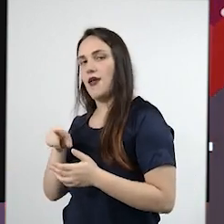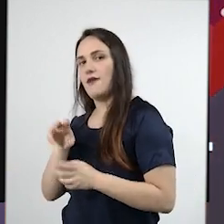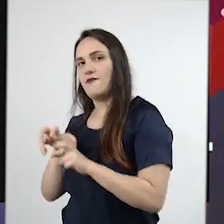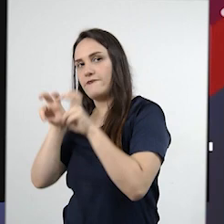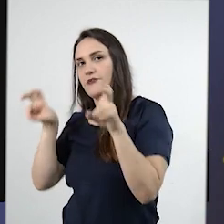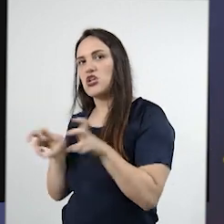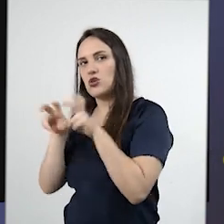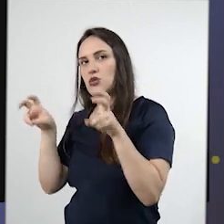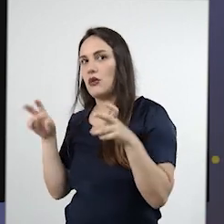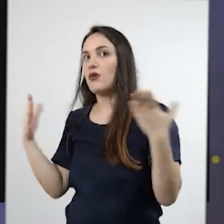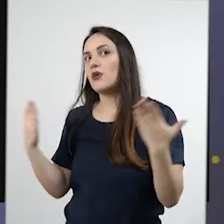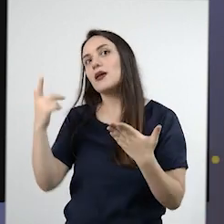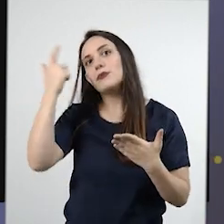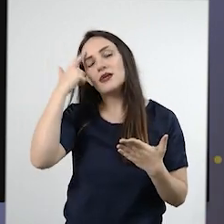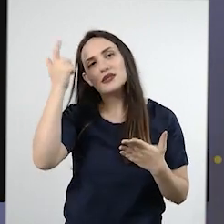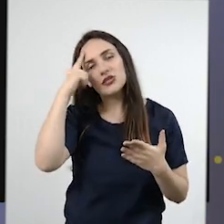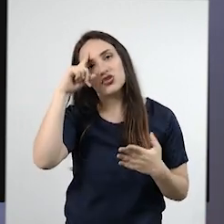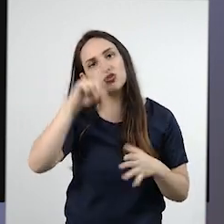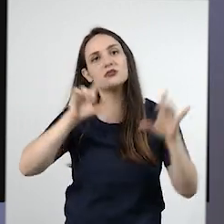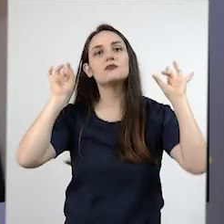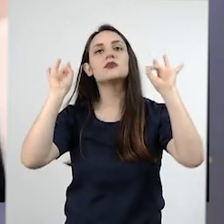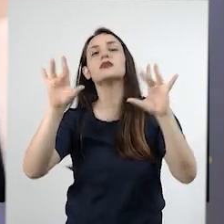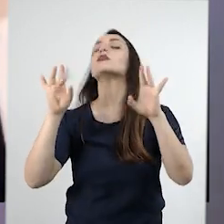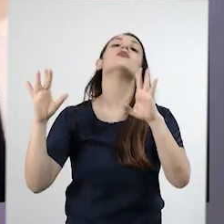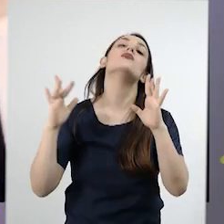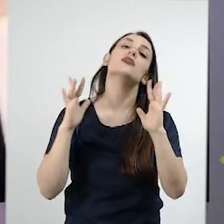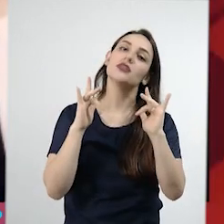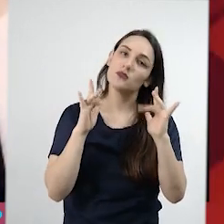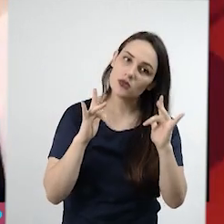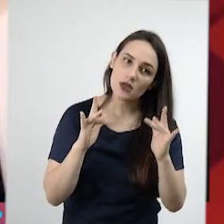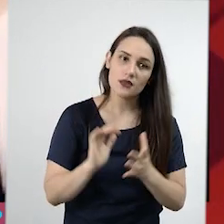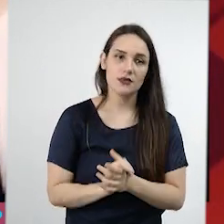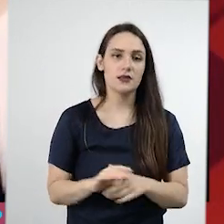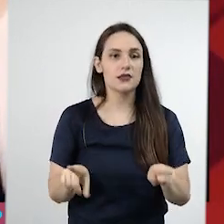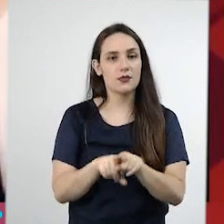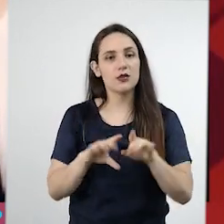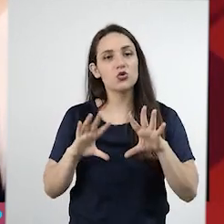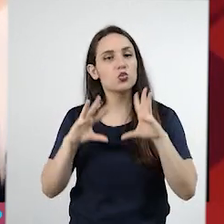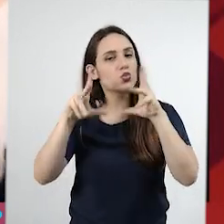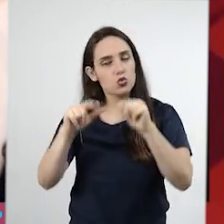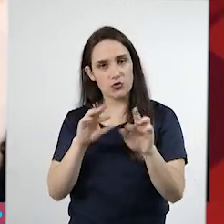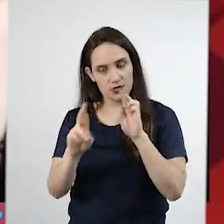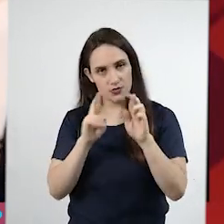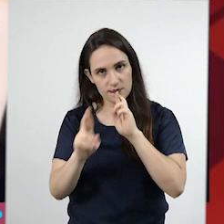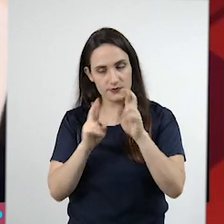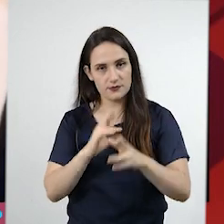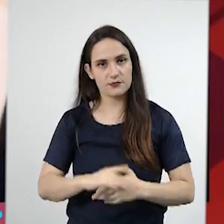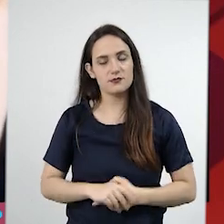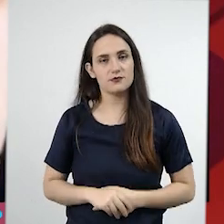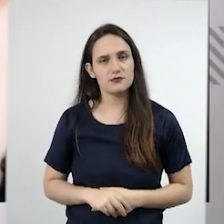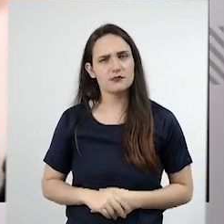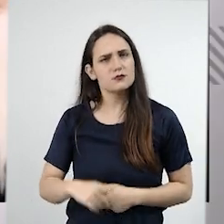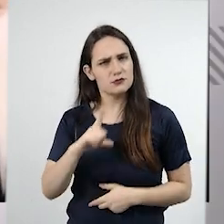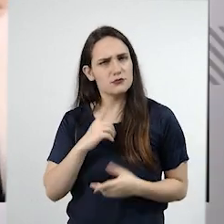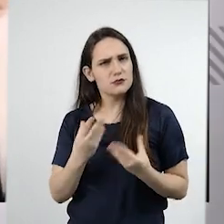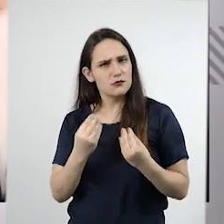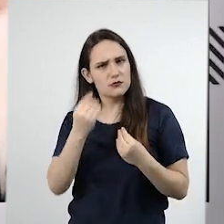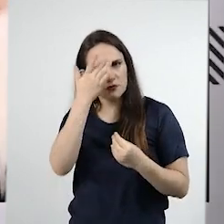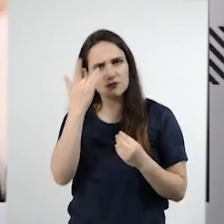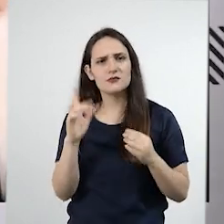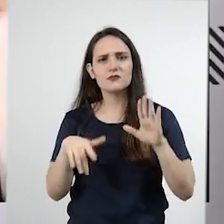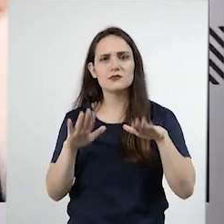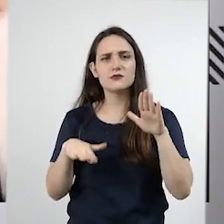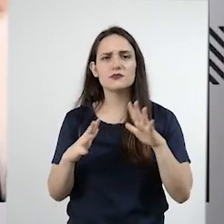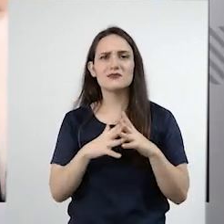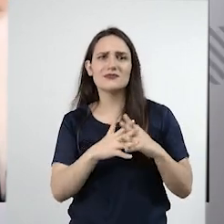dos Namorados, mas em todas as relações, né, independente da data, muita gente acaba confundindo essa questão